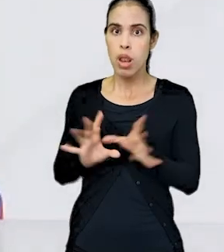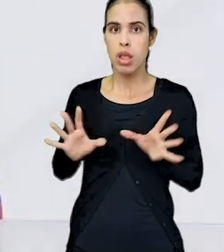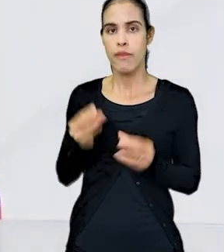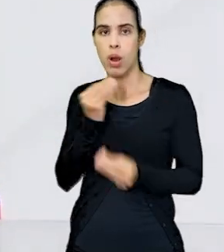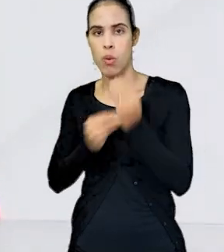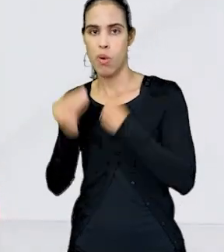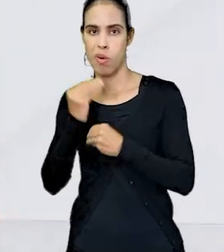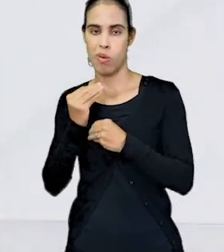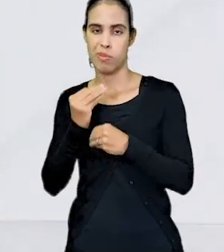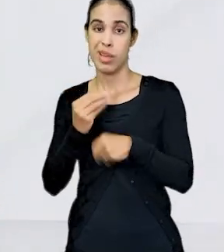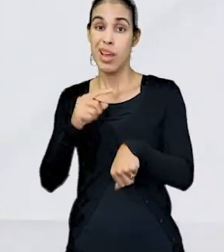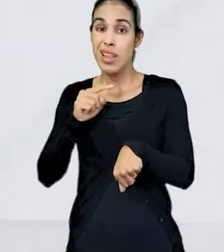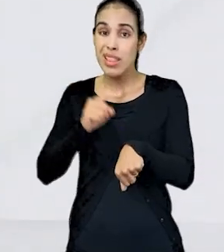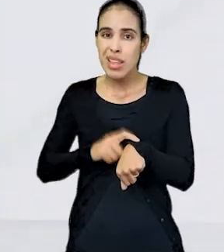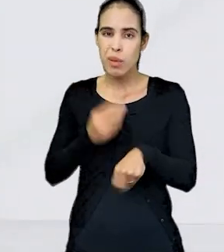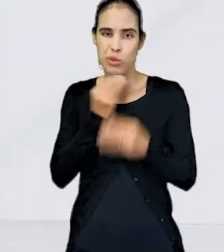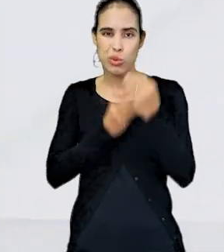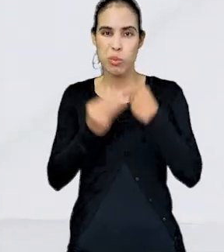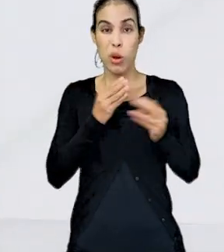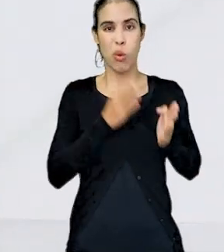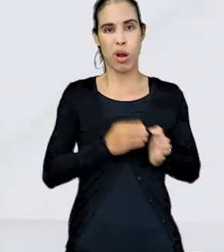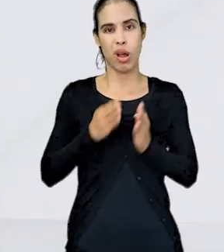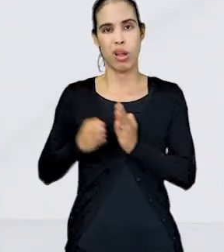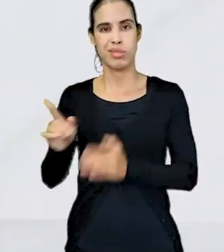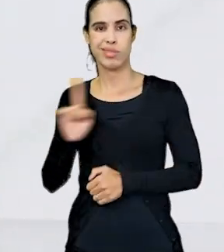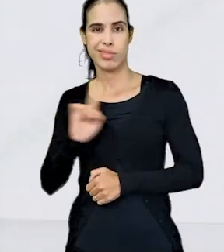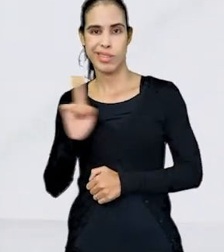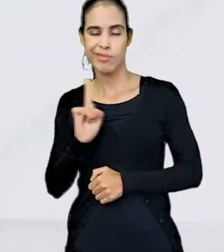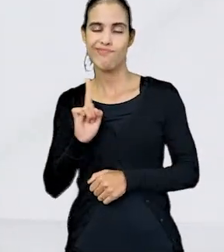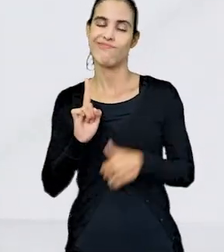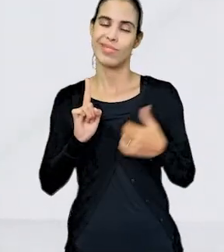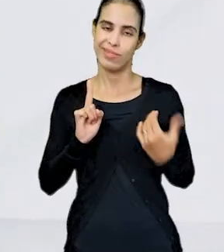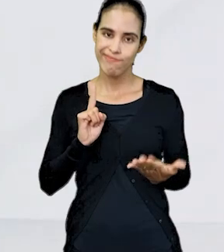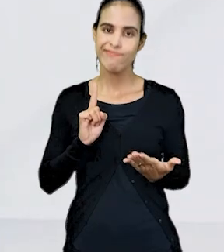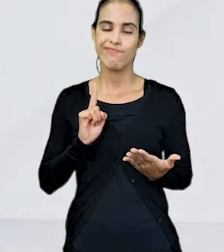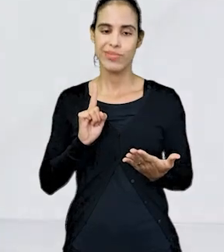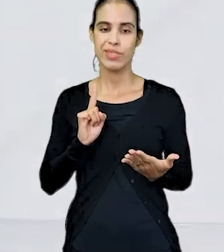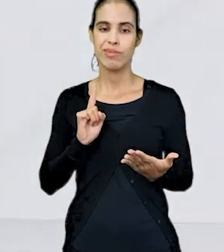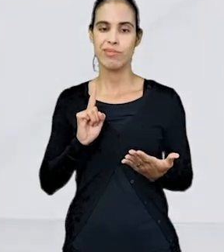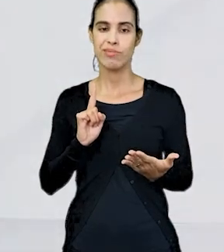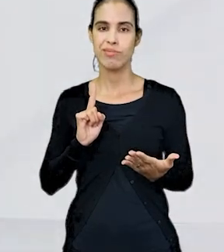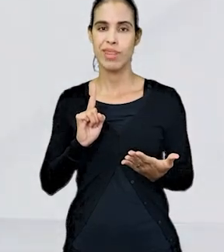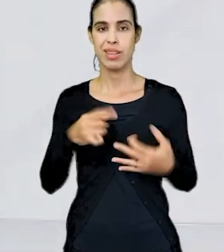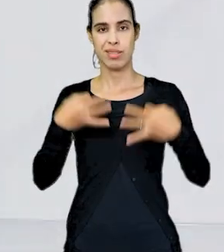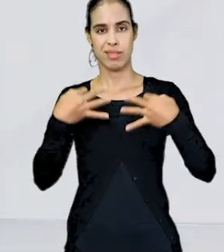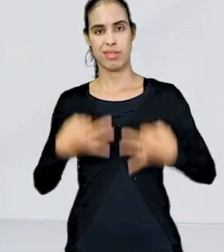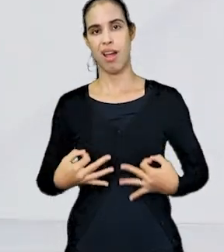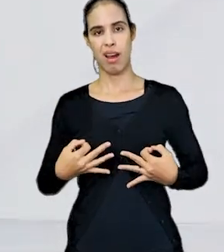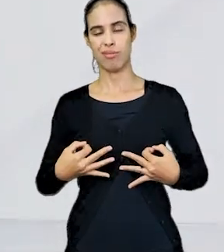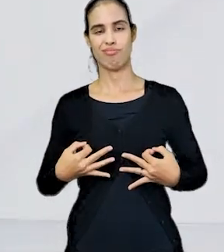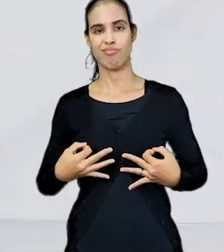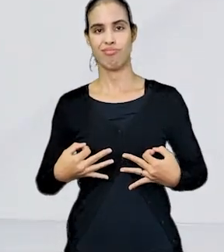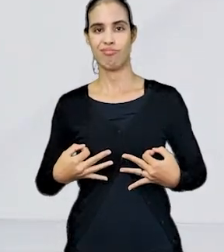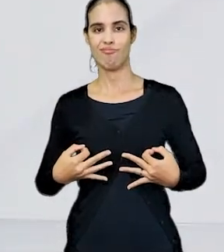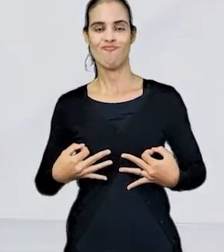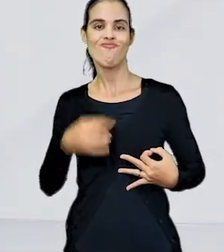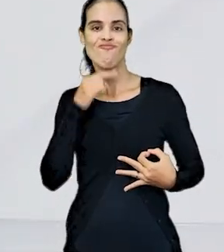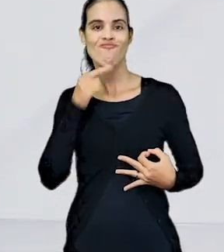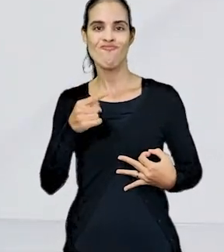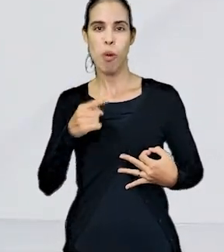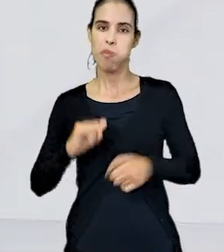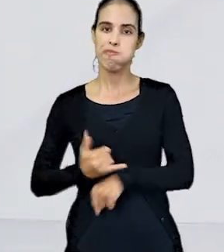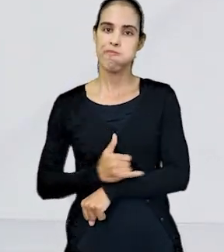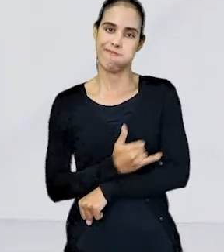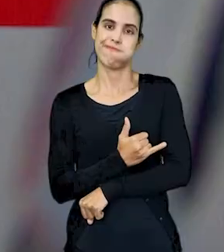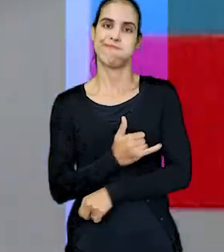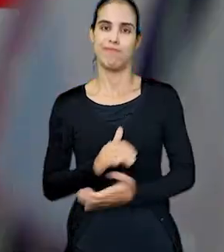bem organizado, acaba fugindo da nossa rotina alimentar e aí sai desse alinhamento aí, acaba ganhando um